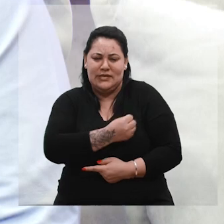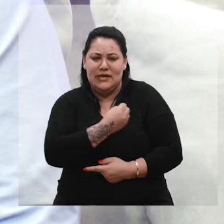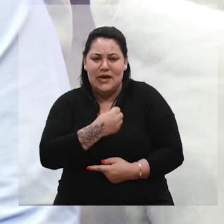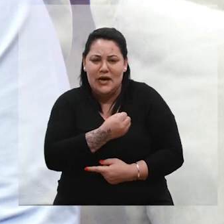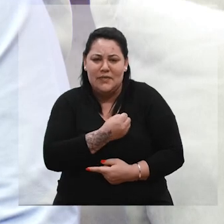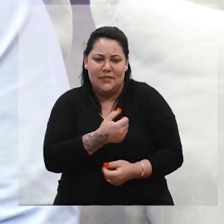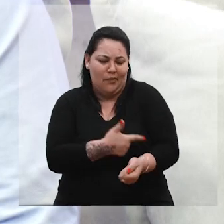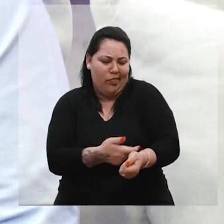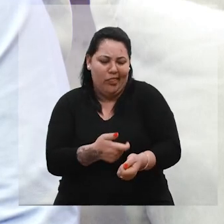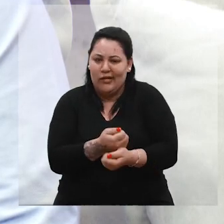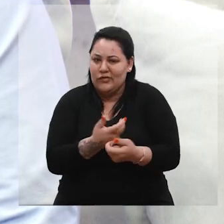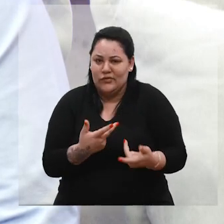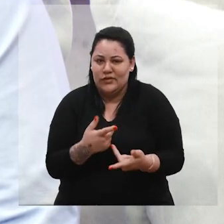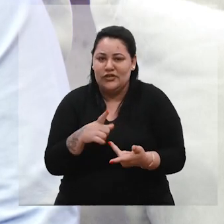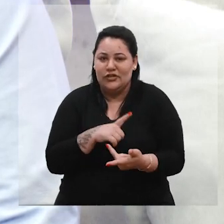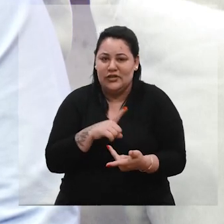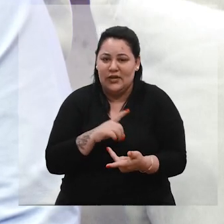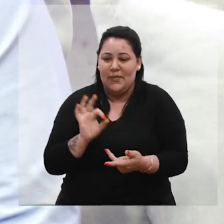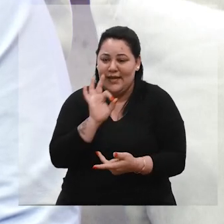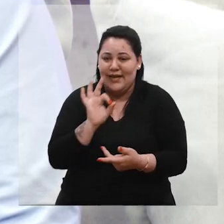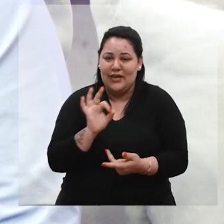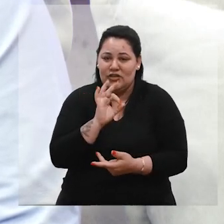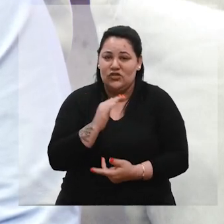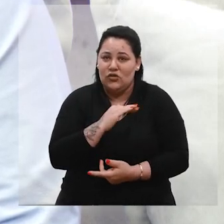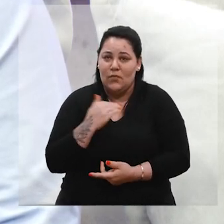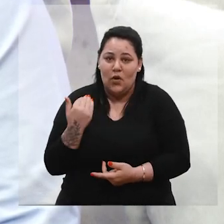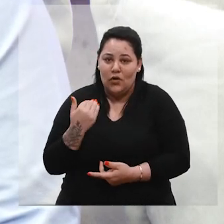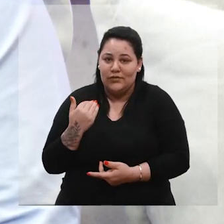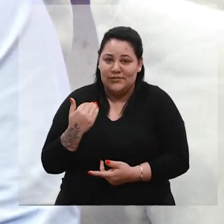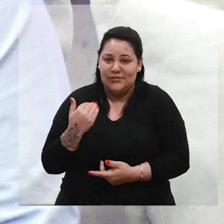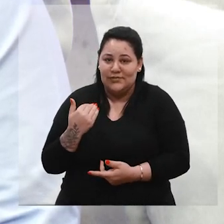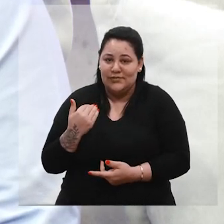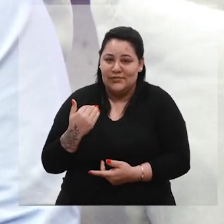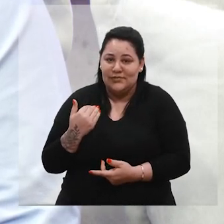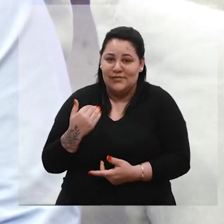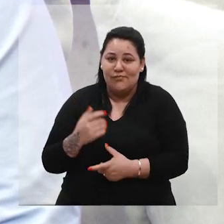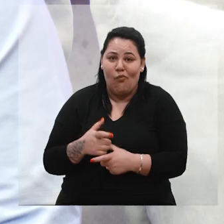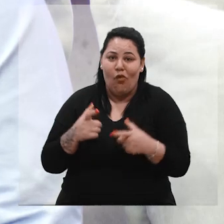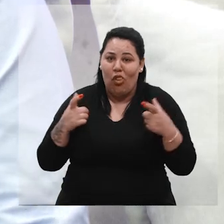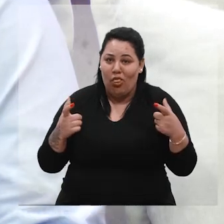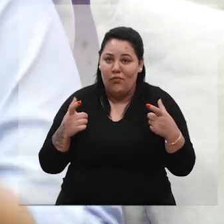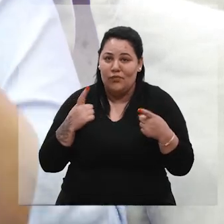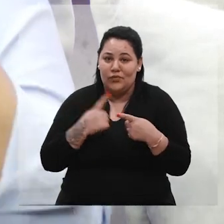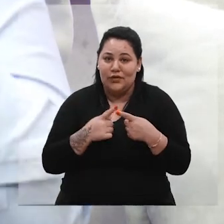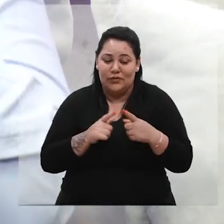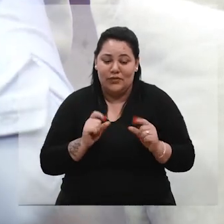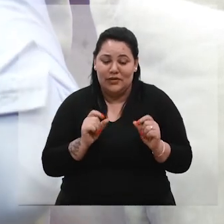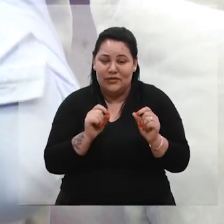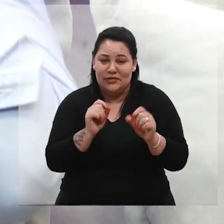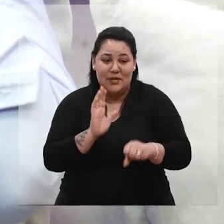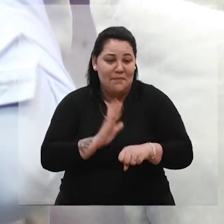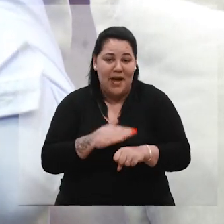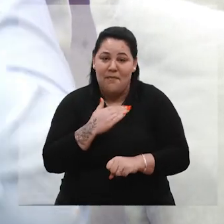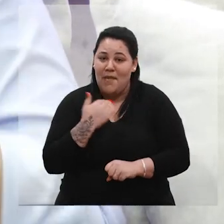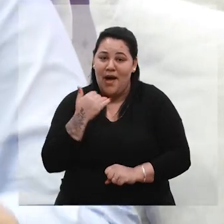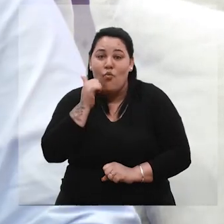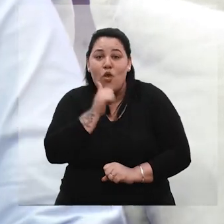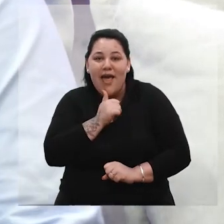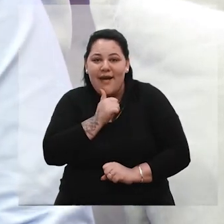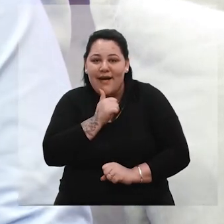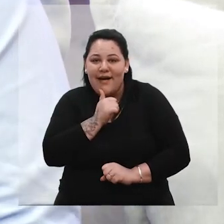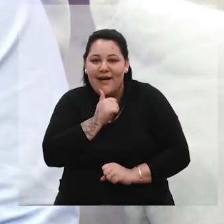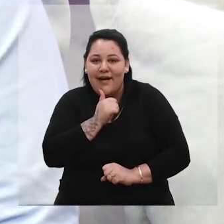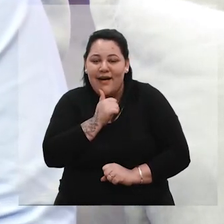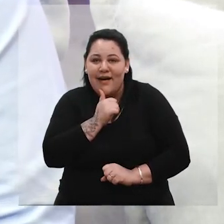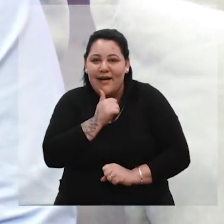o diagnóstico precoce, a gente ainda tem uma taxa de mortalidade muito alta. O câncer de mama é o câncer que mais mata